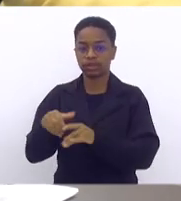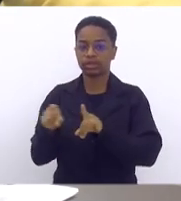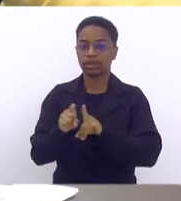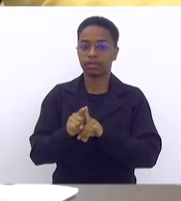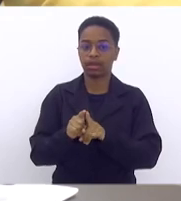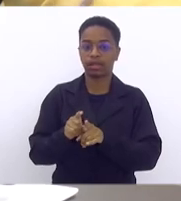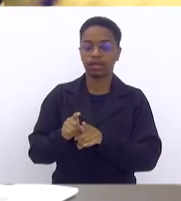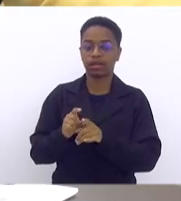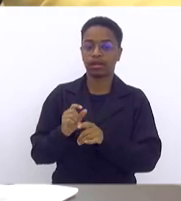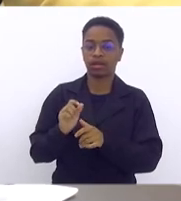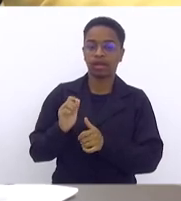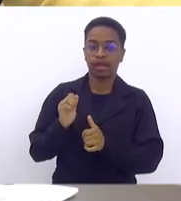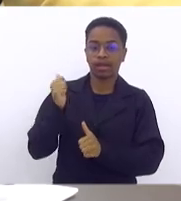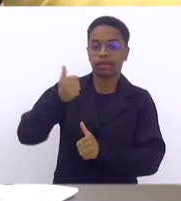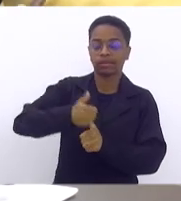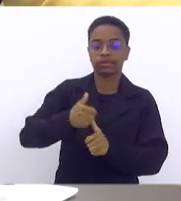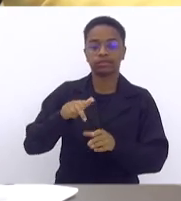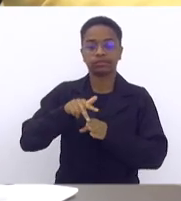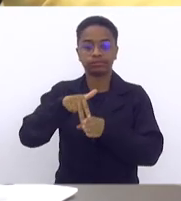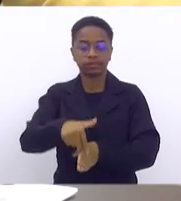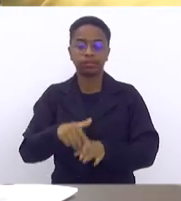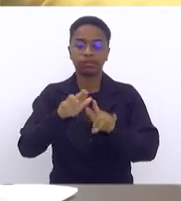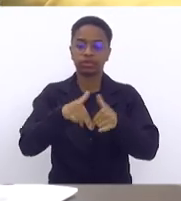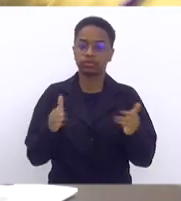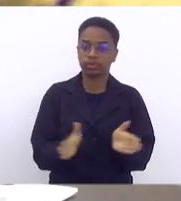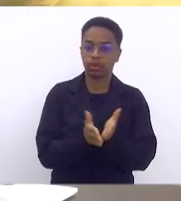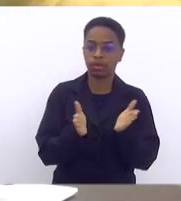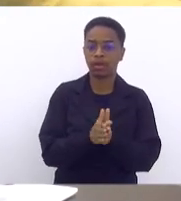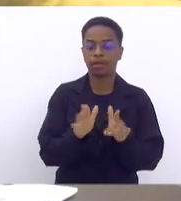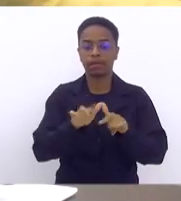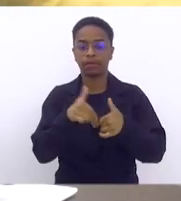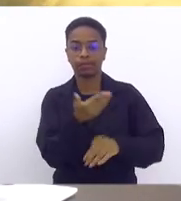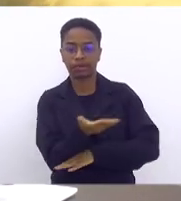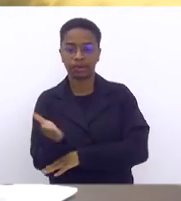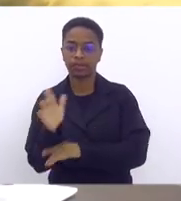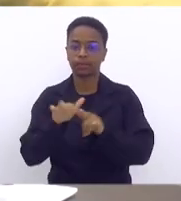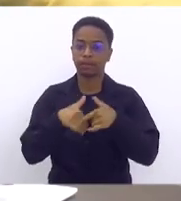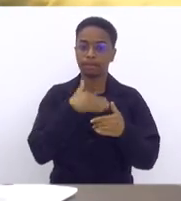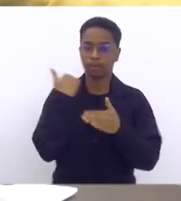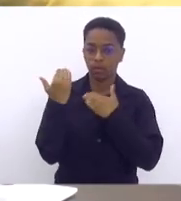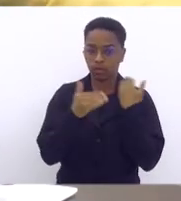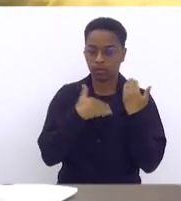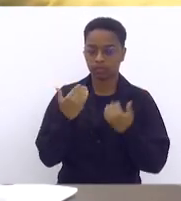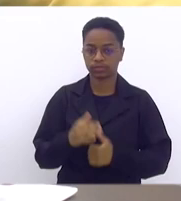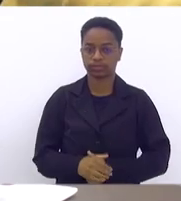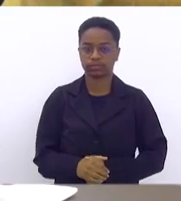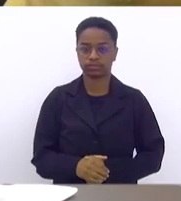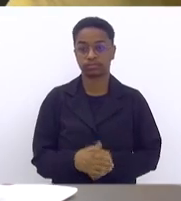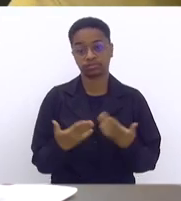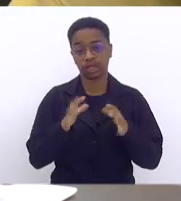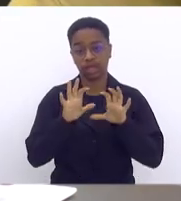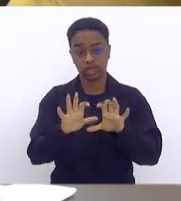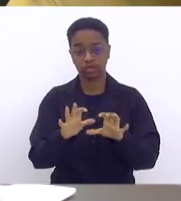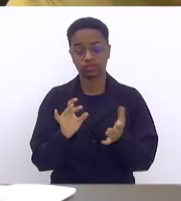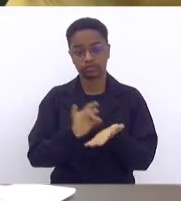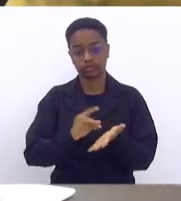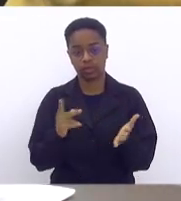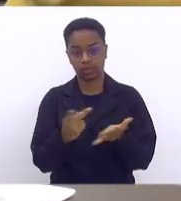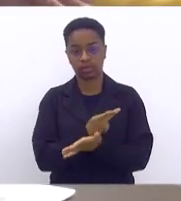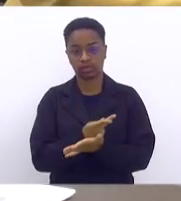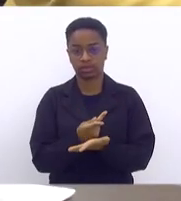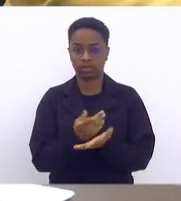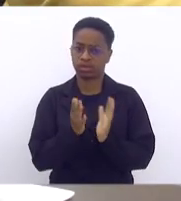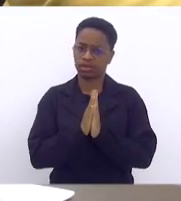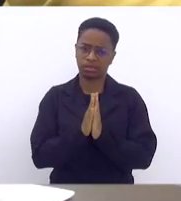dos outros, em cima da pobreza, em cima da miséria, em cima de morte. É isso que está acontecendo, gente, pelo